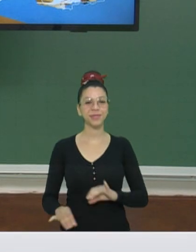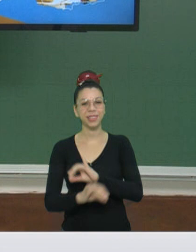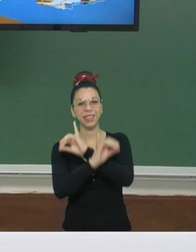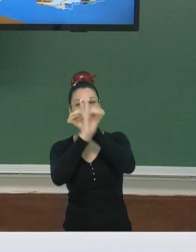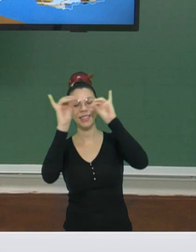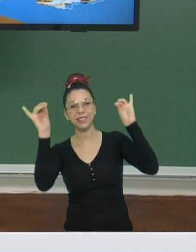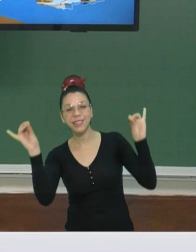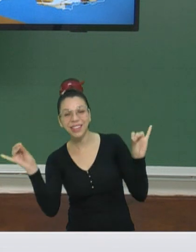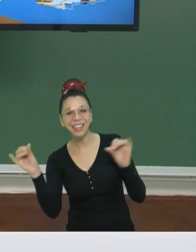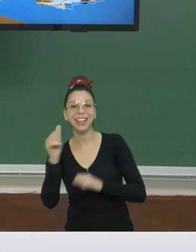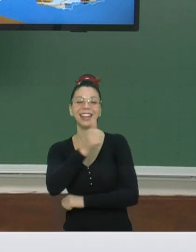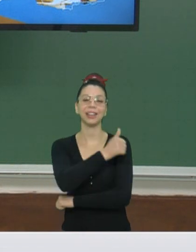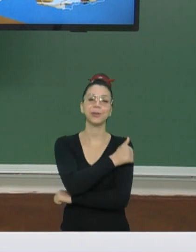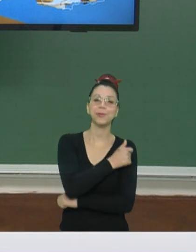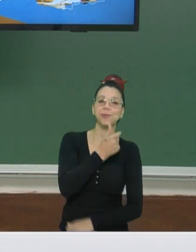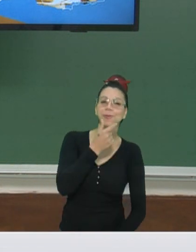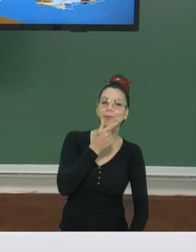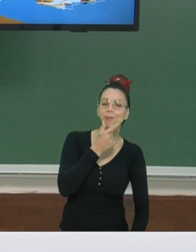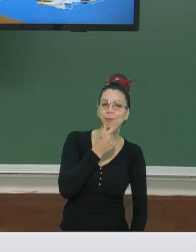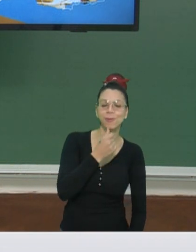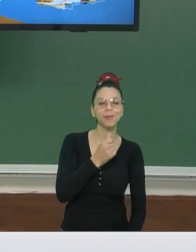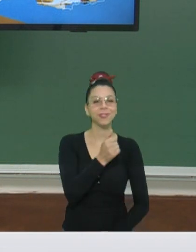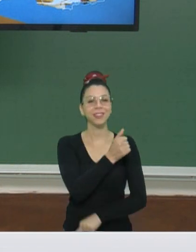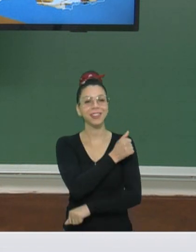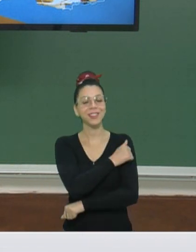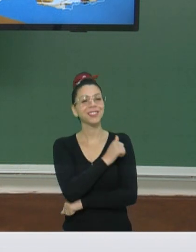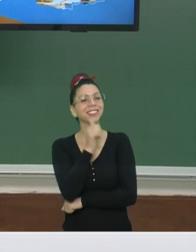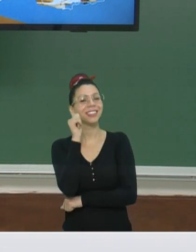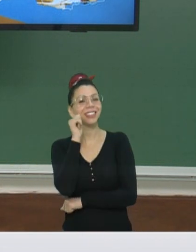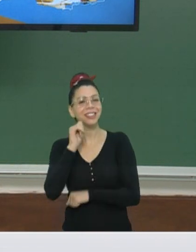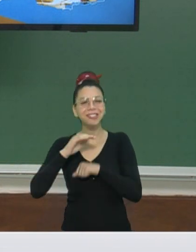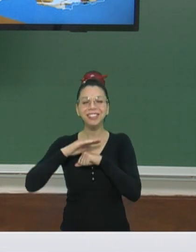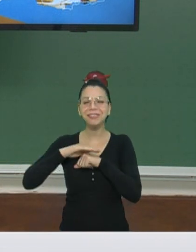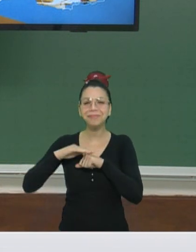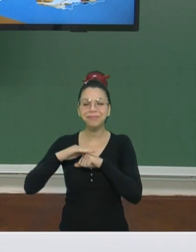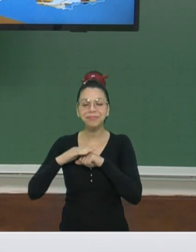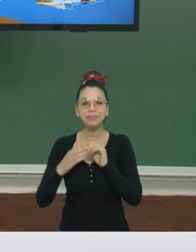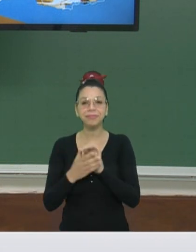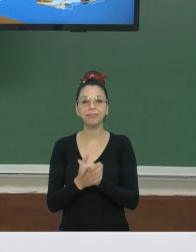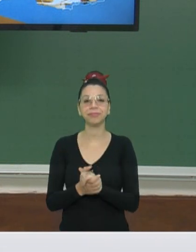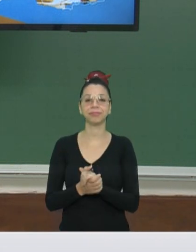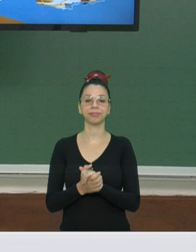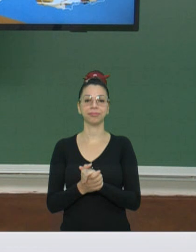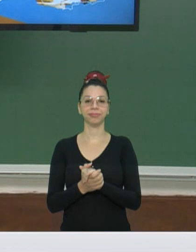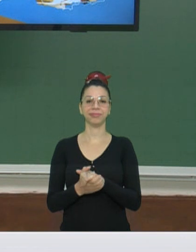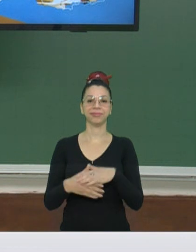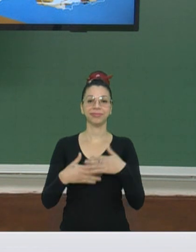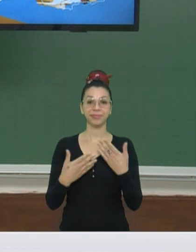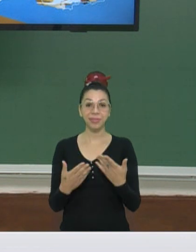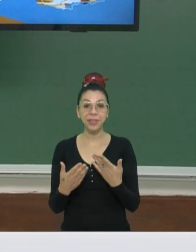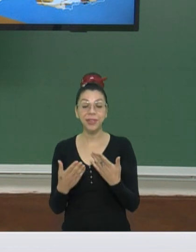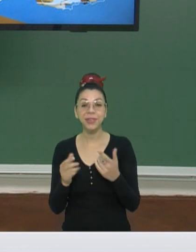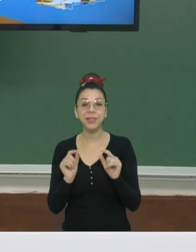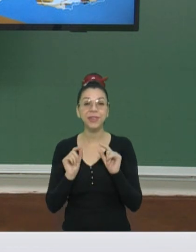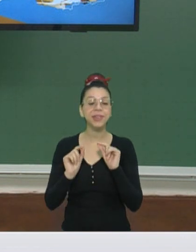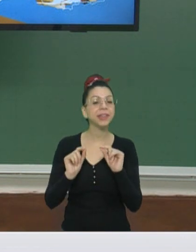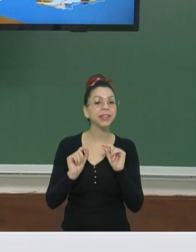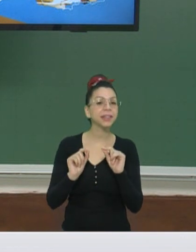Olá, meus queridos alunos, minhas queridas alunas do ensino médio do programa Mais Aprendizagem.